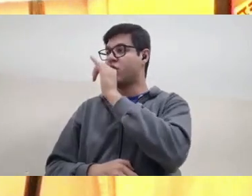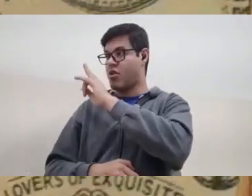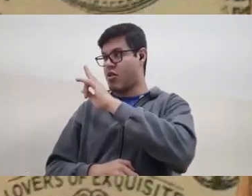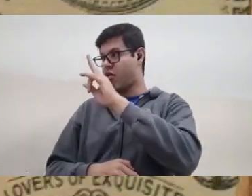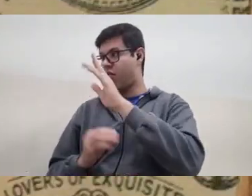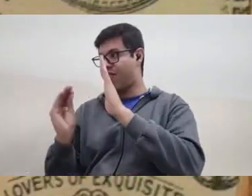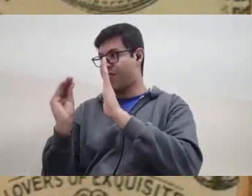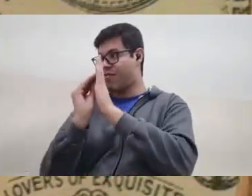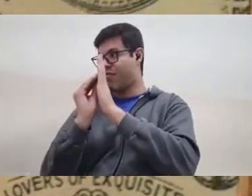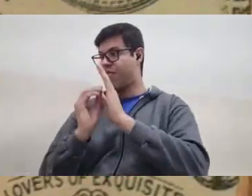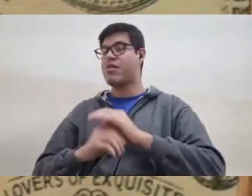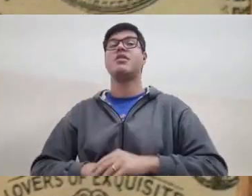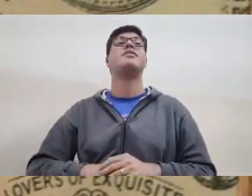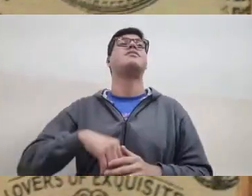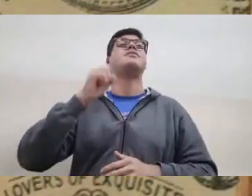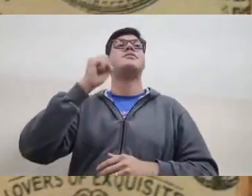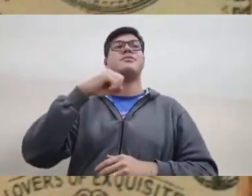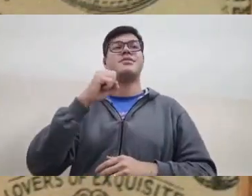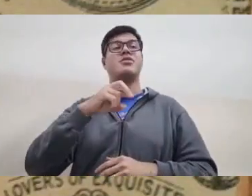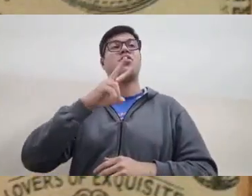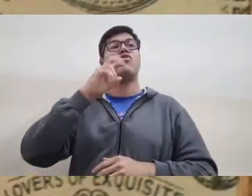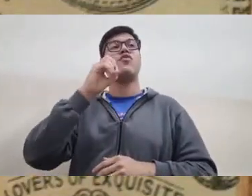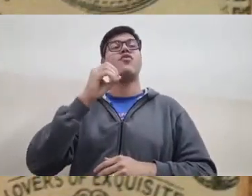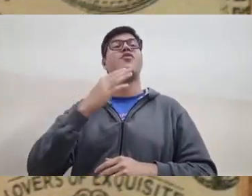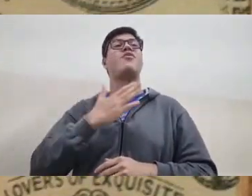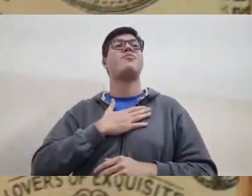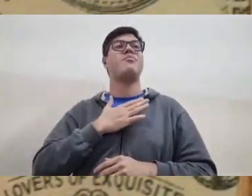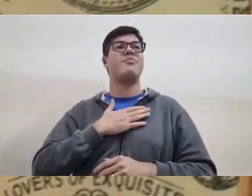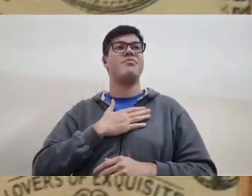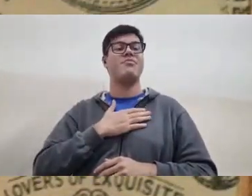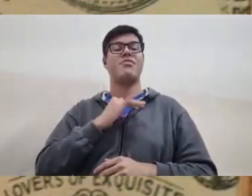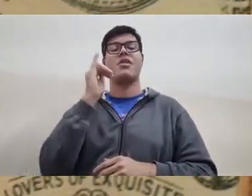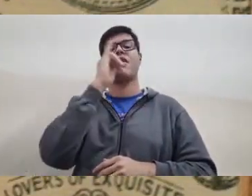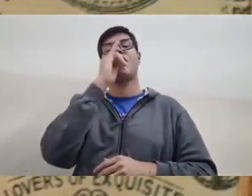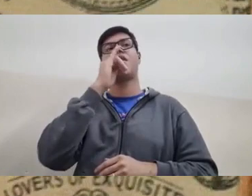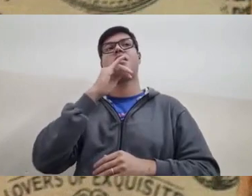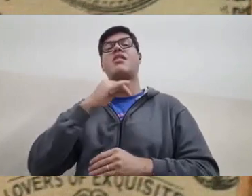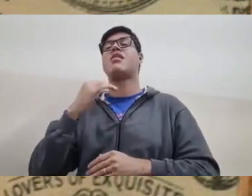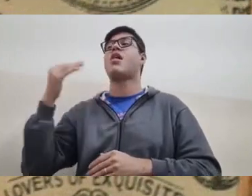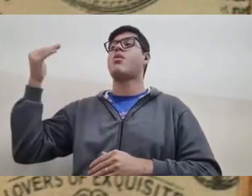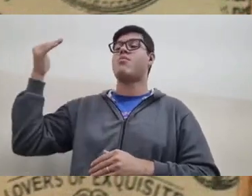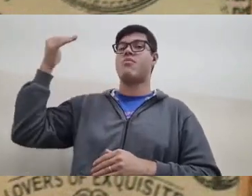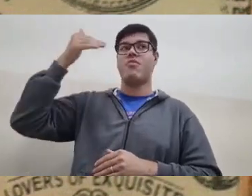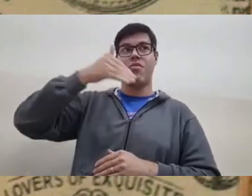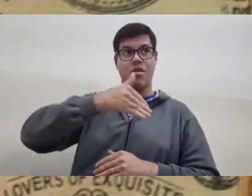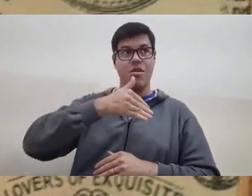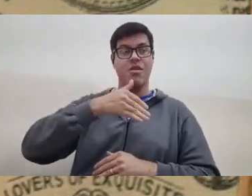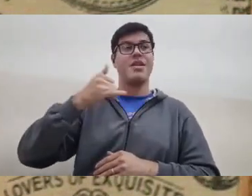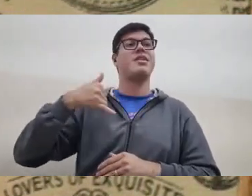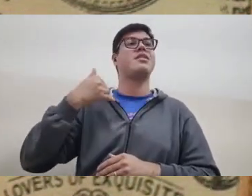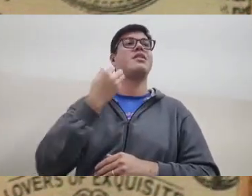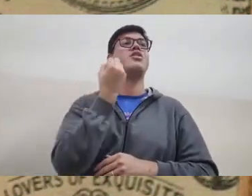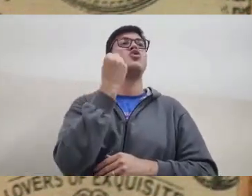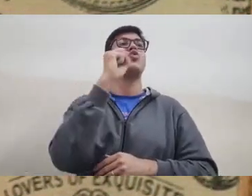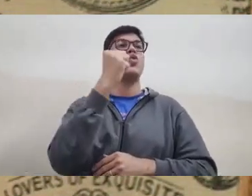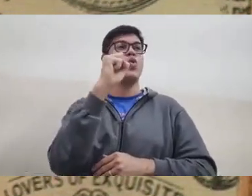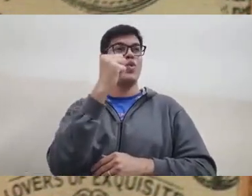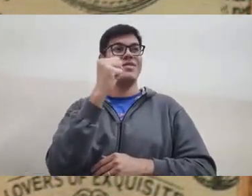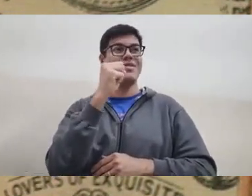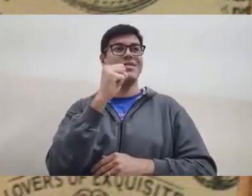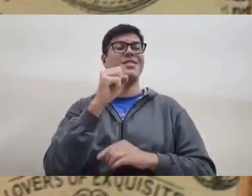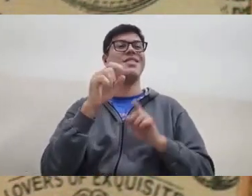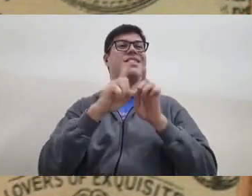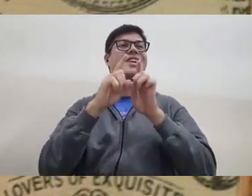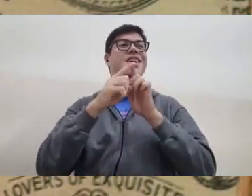tudo de bom meu avô e bisavô vieram da Itália viu meu amor veio com 8 anos e